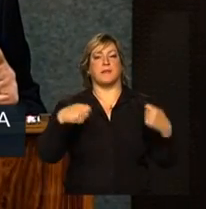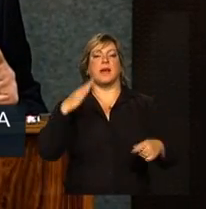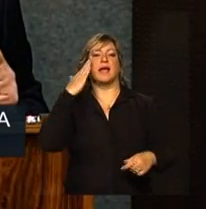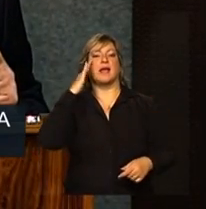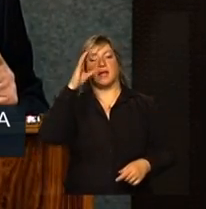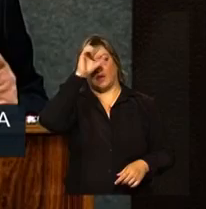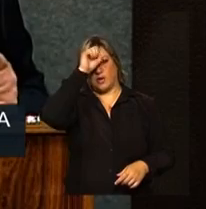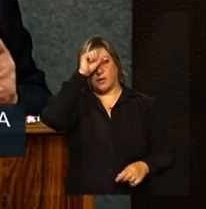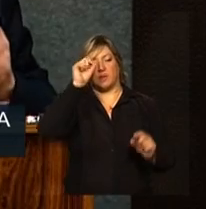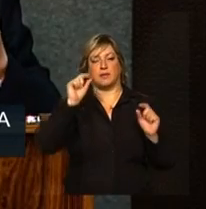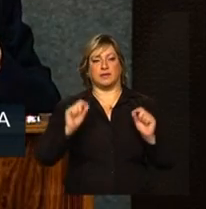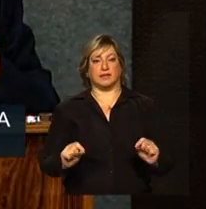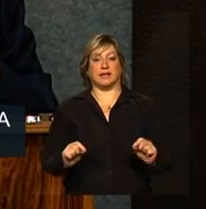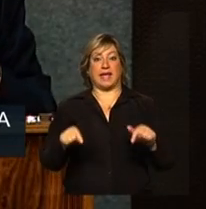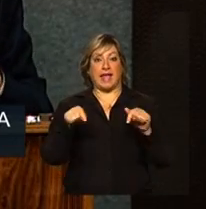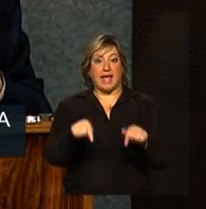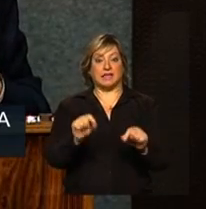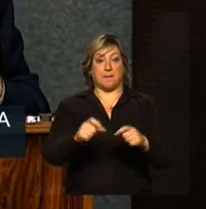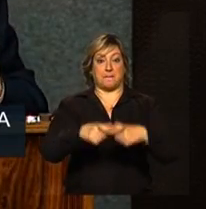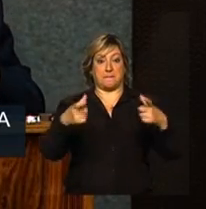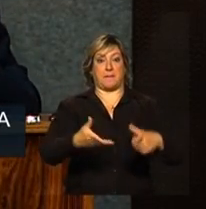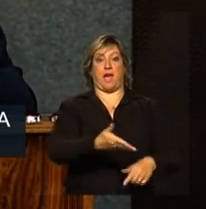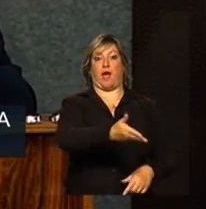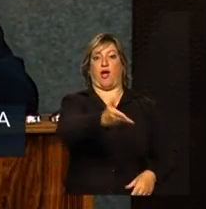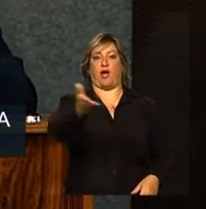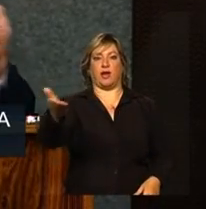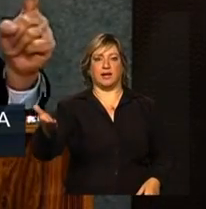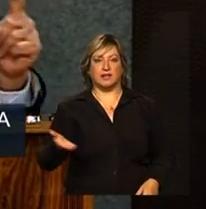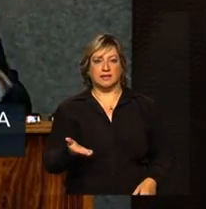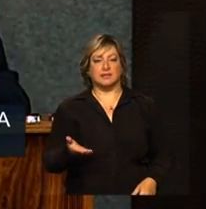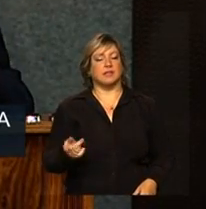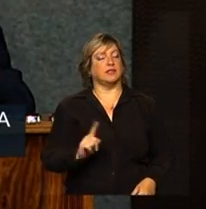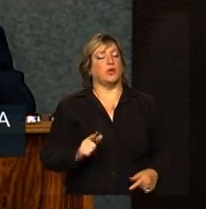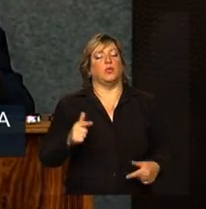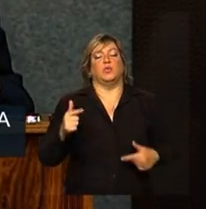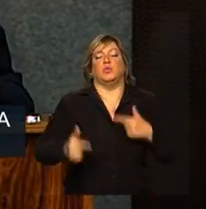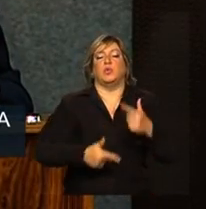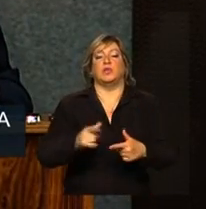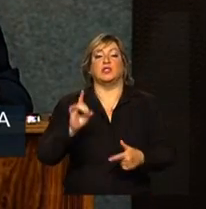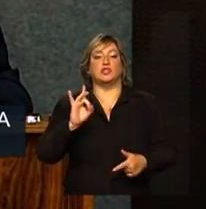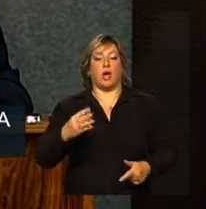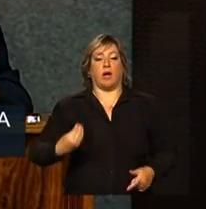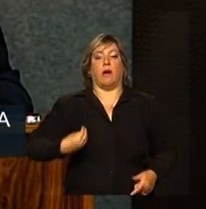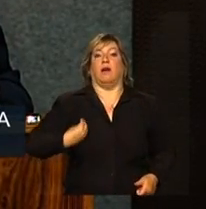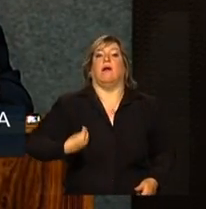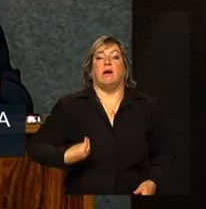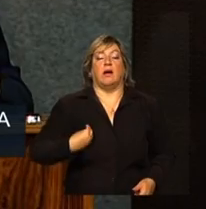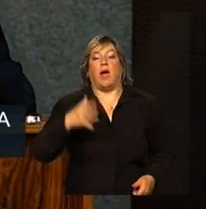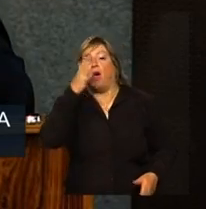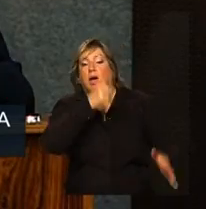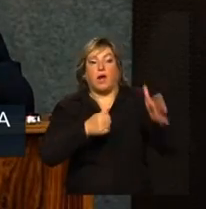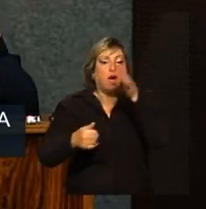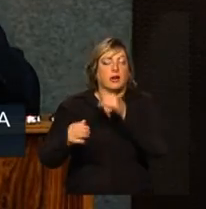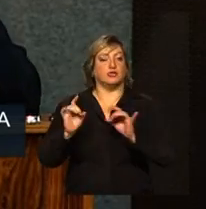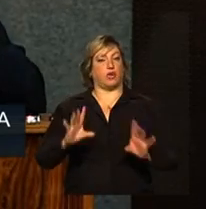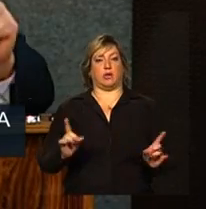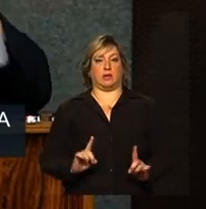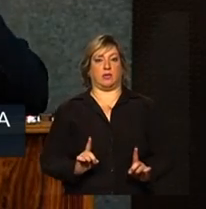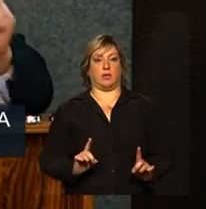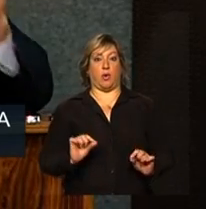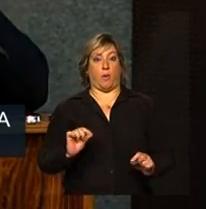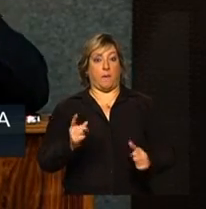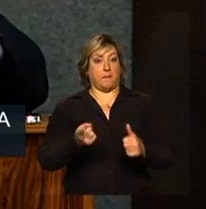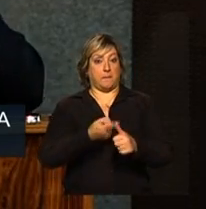compreender. Esta maioria, ela não luta mais pela sobrevivência. O ponto